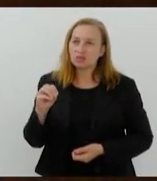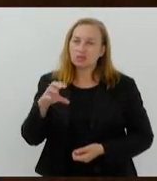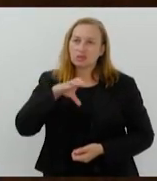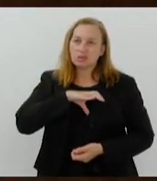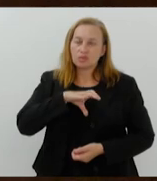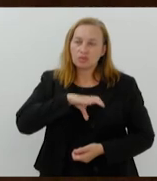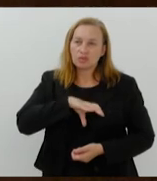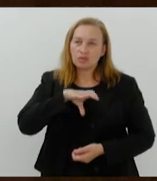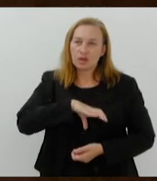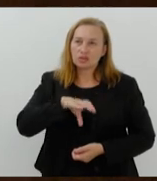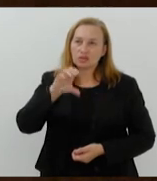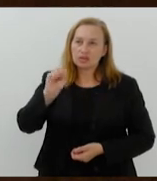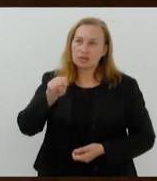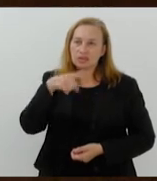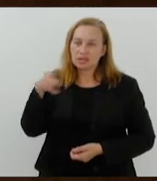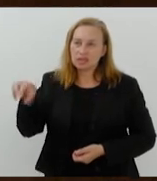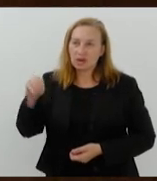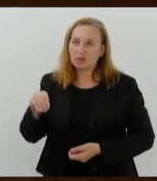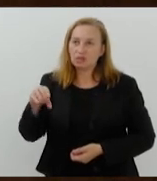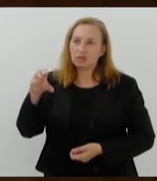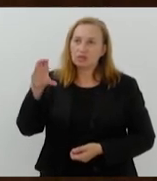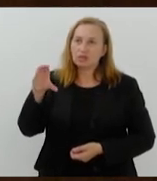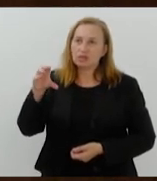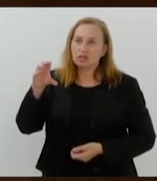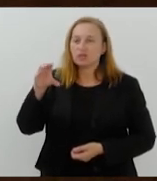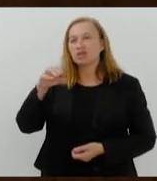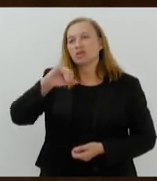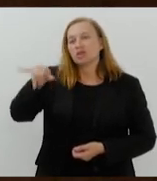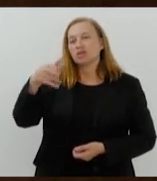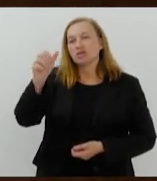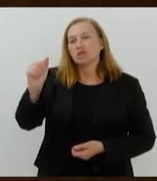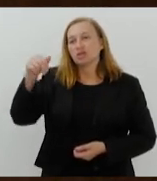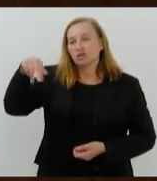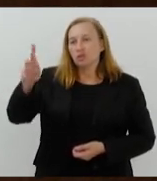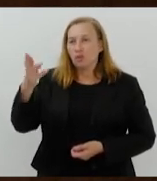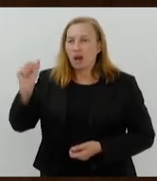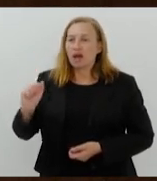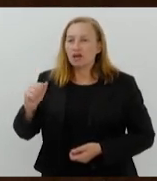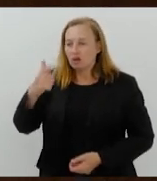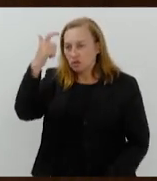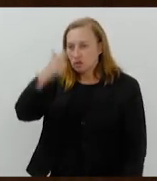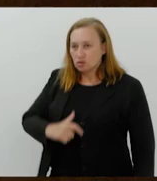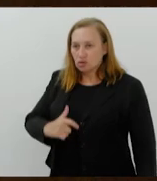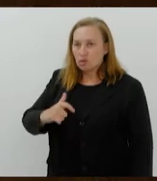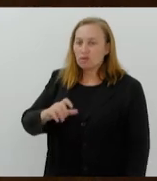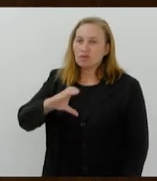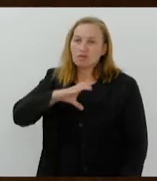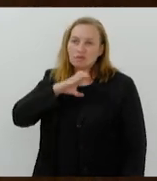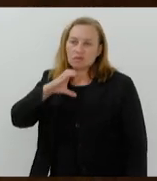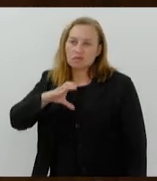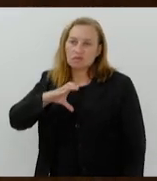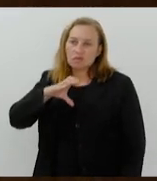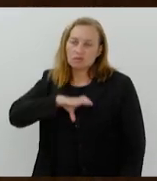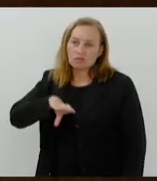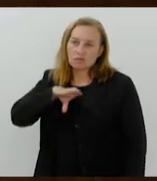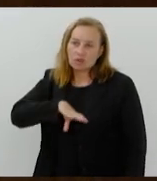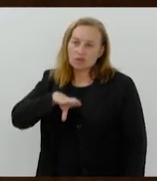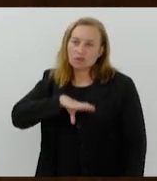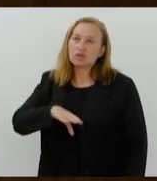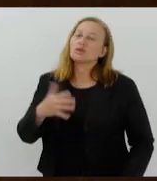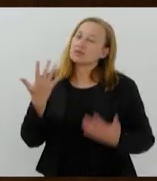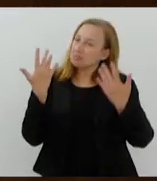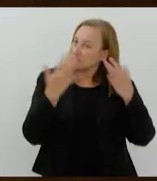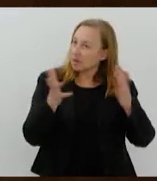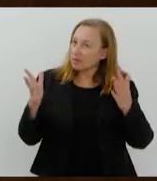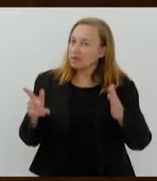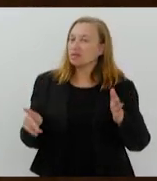Januário. E eu também, tia Ju, como vascaína, queria saudar os deputados por essa proposição de lei